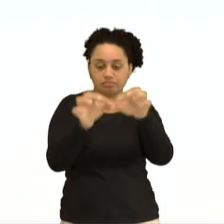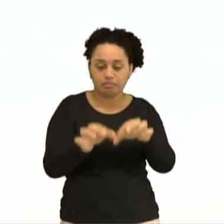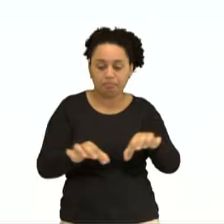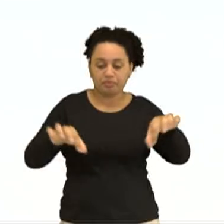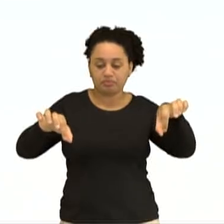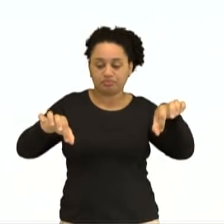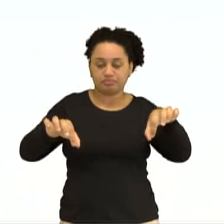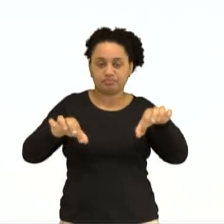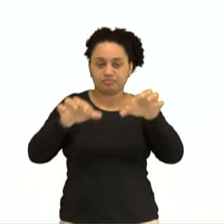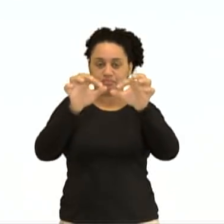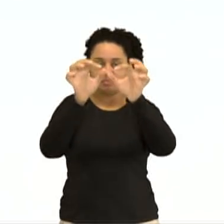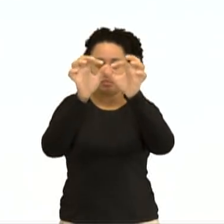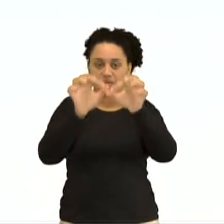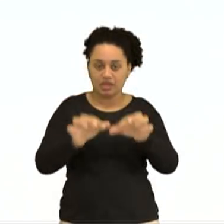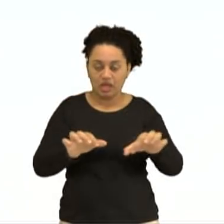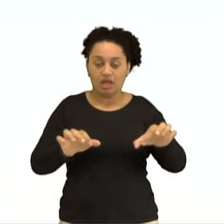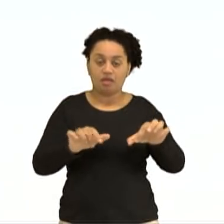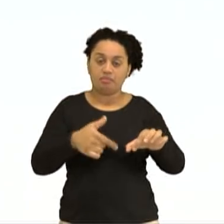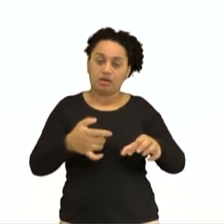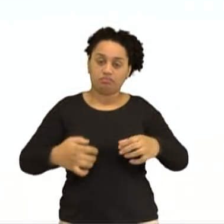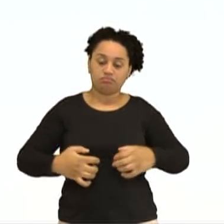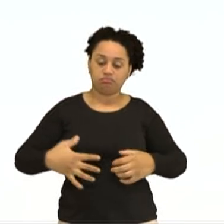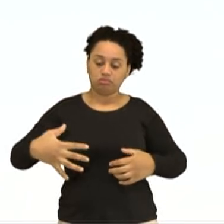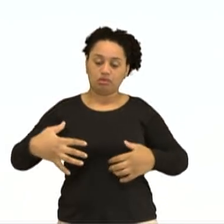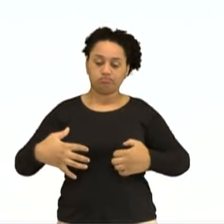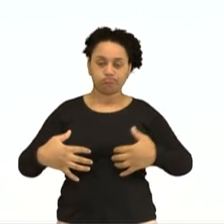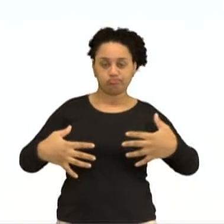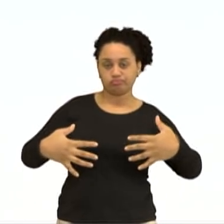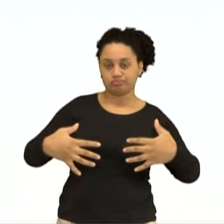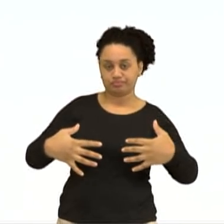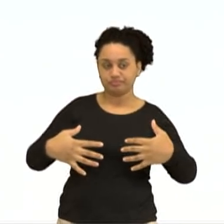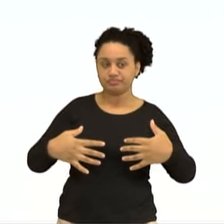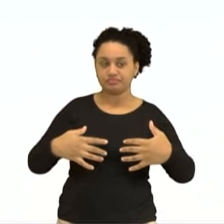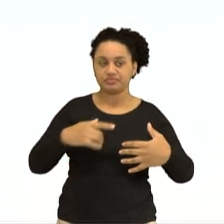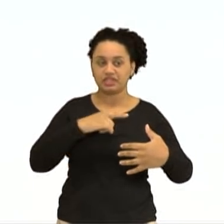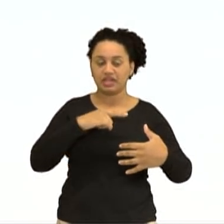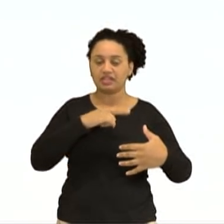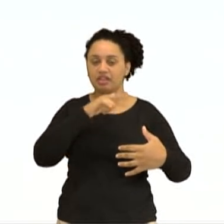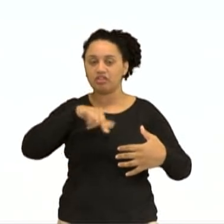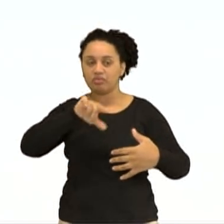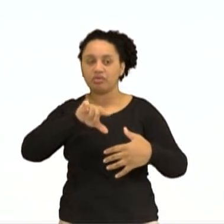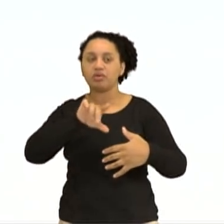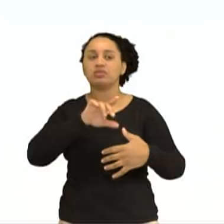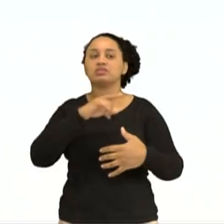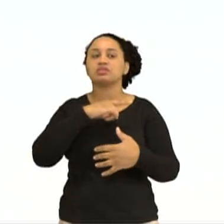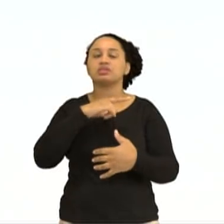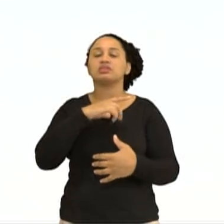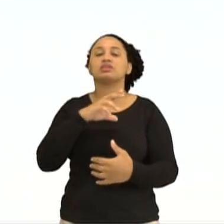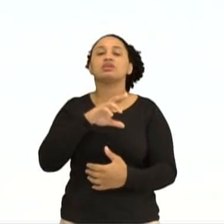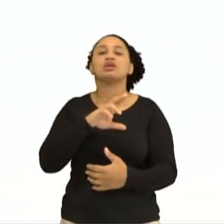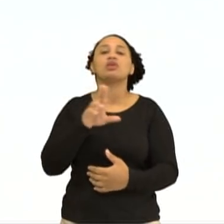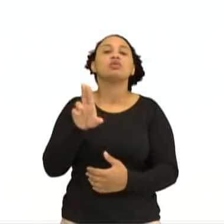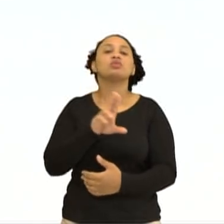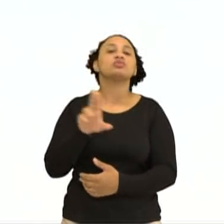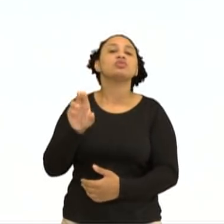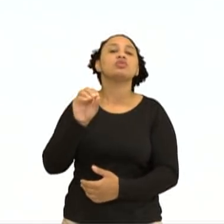acontecer uma bifurcação. No momento dessa bifurcação, nós temos uma outra parte aqui do sistema respiratório, é chamado de